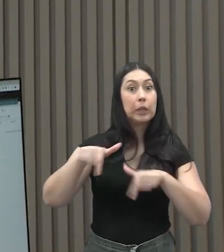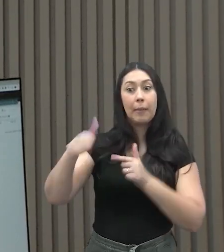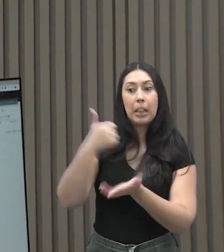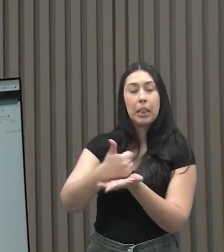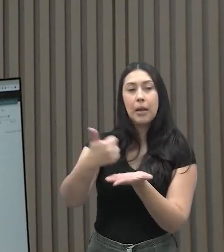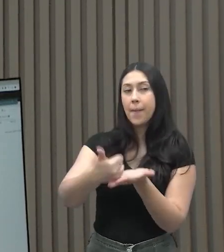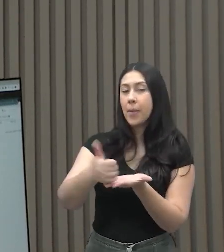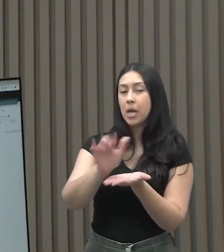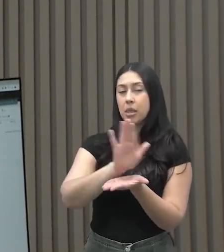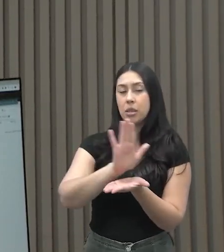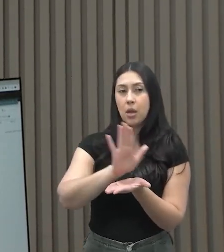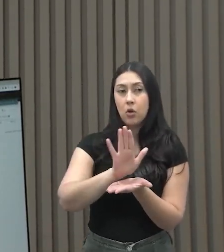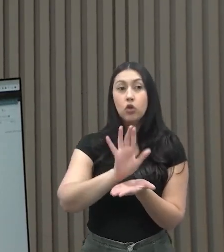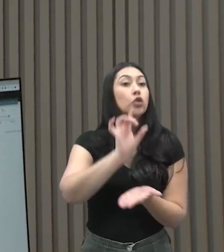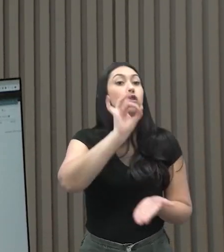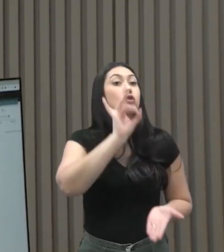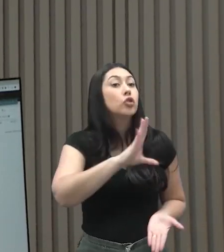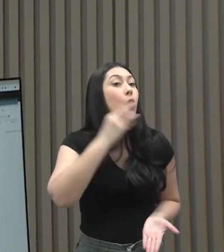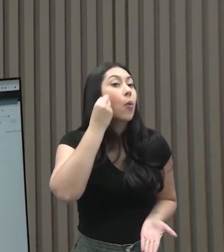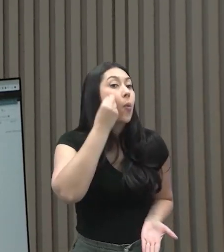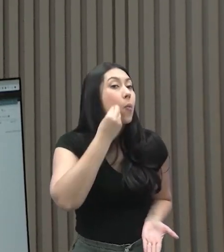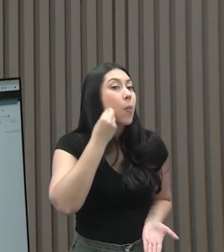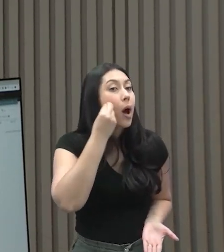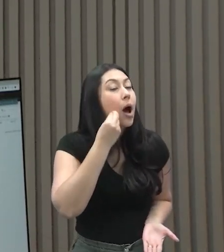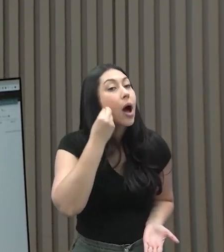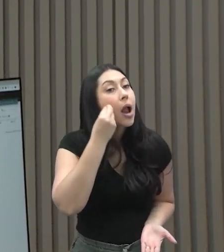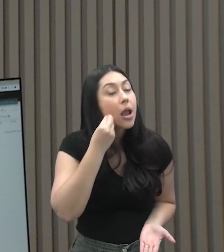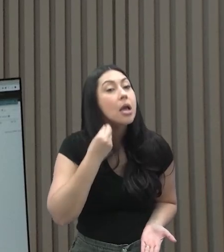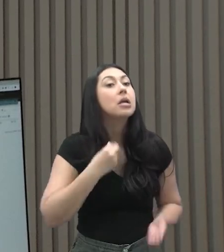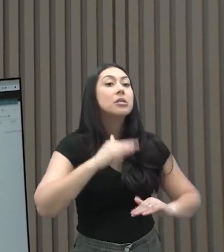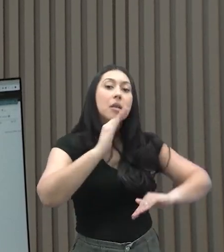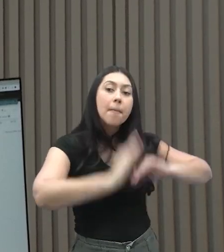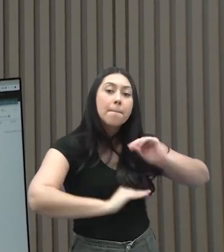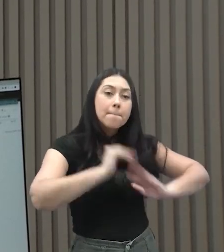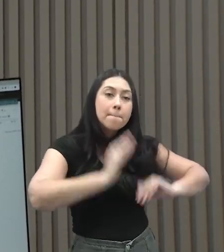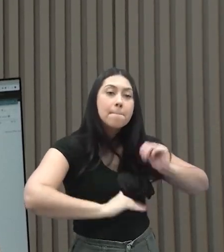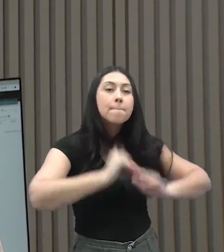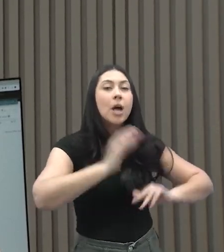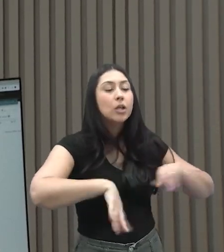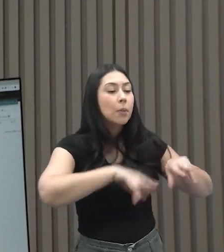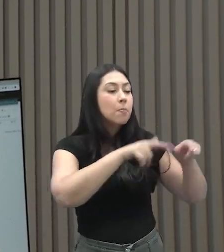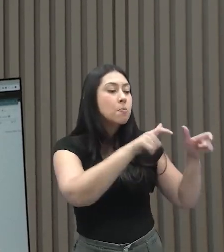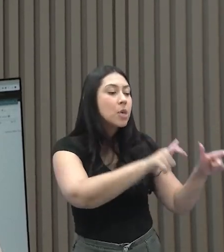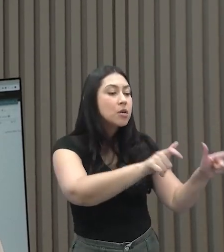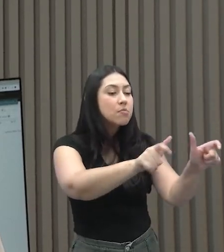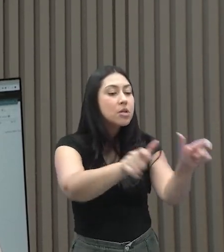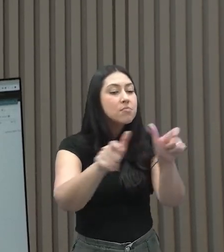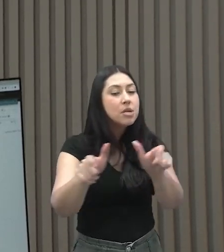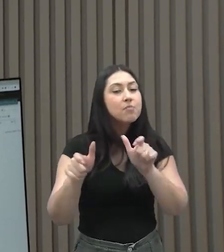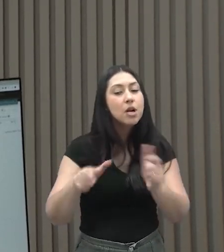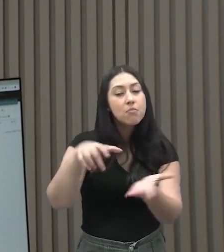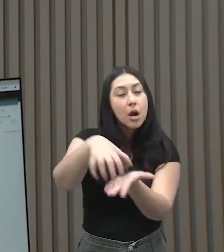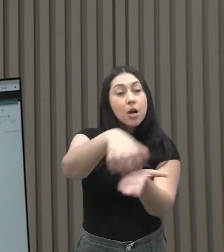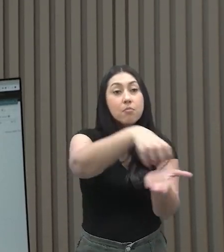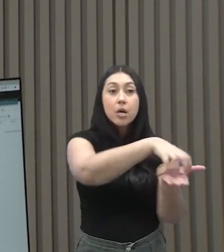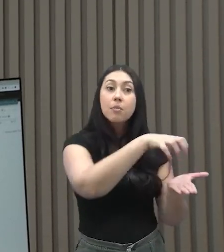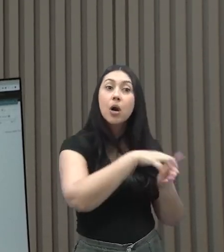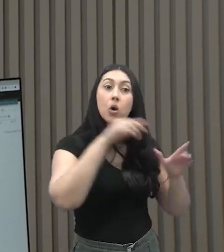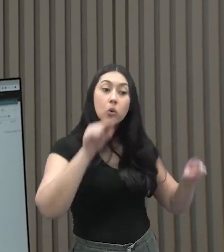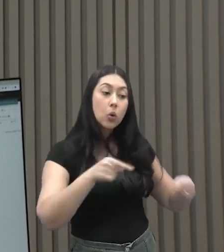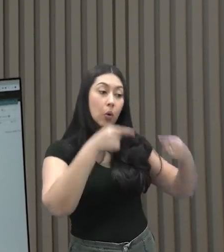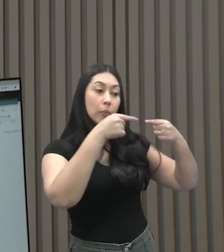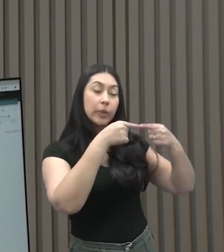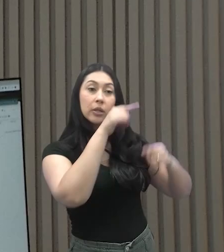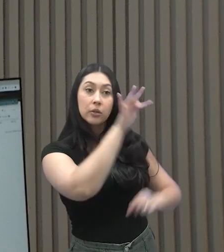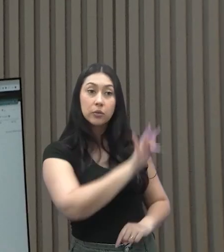não é um emprego, ele serve para que o estudante ele obtenha uma experiência prática e nos diversos setores da casa, de acordo com a